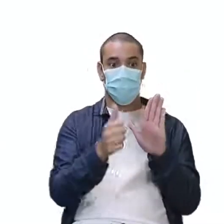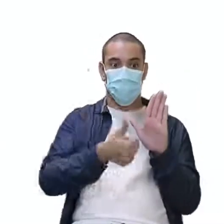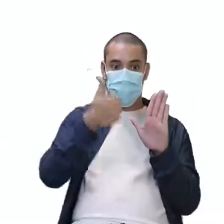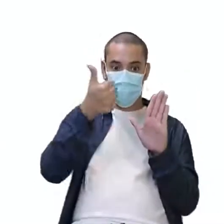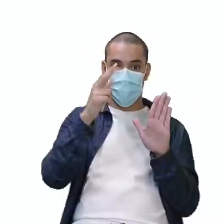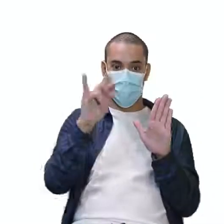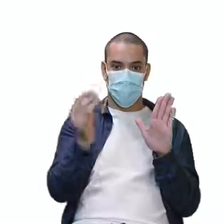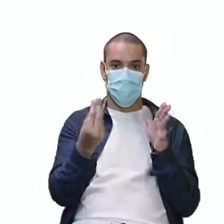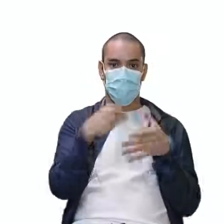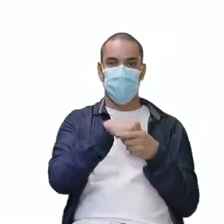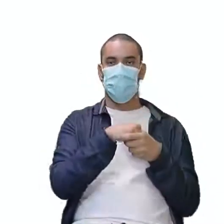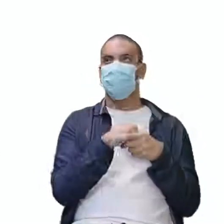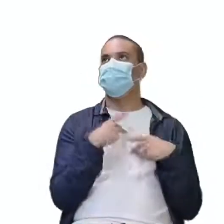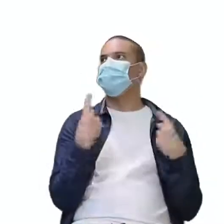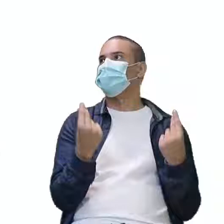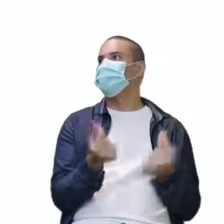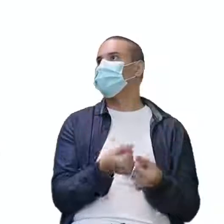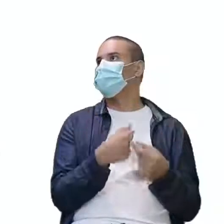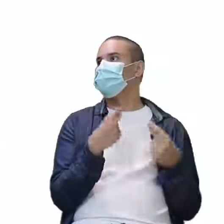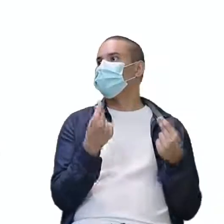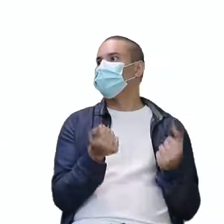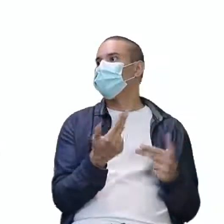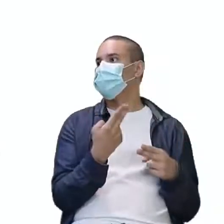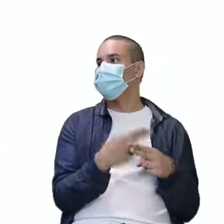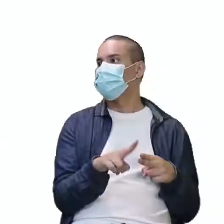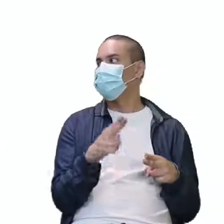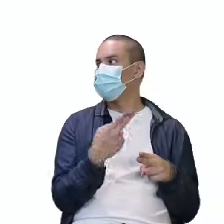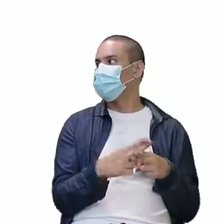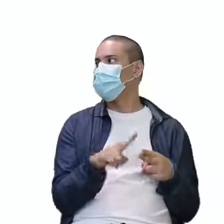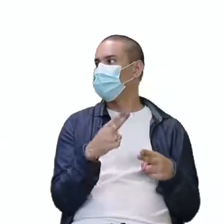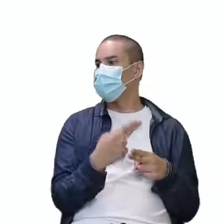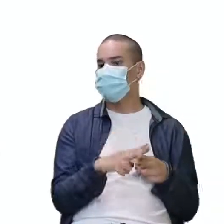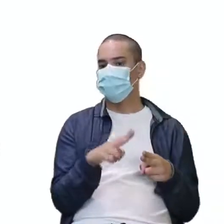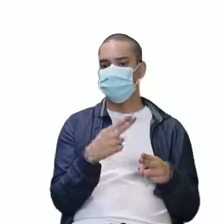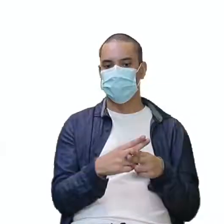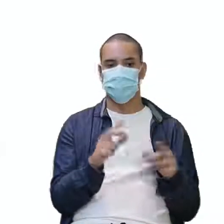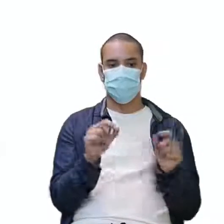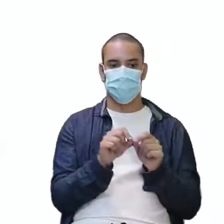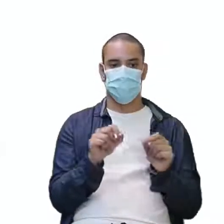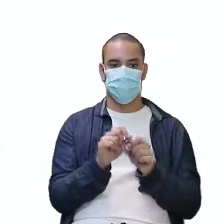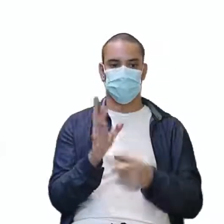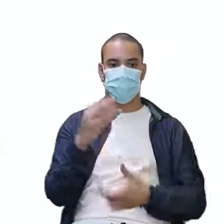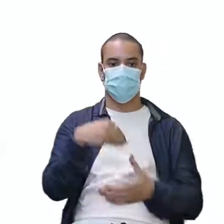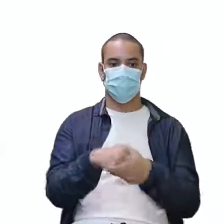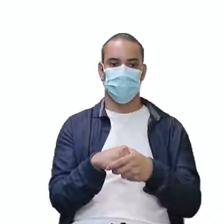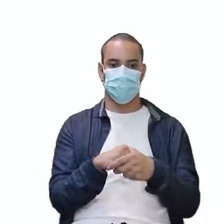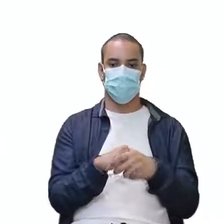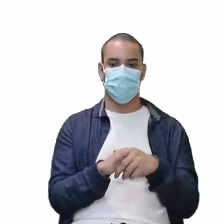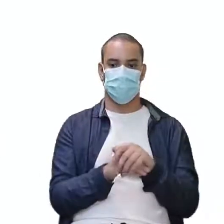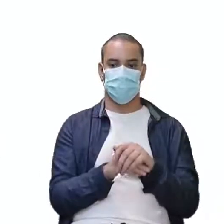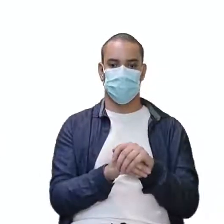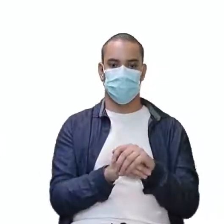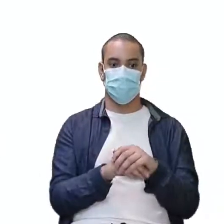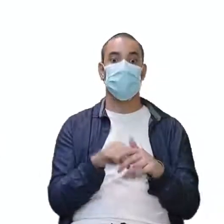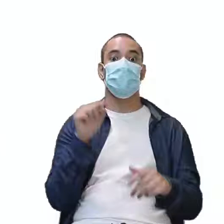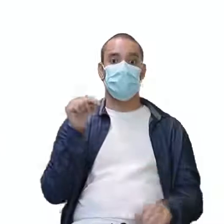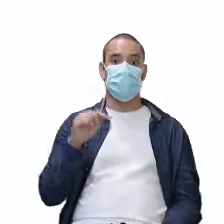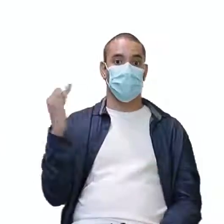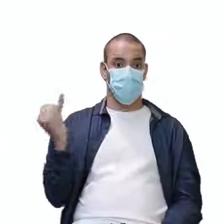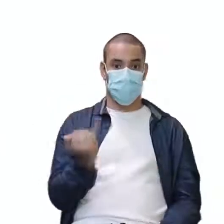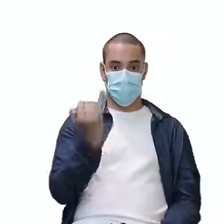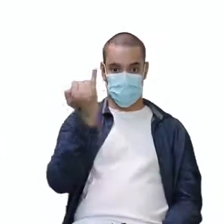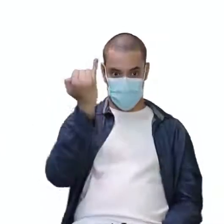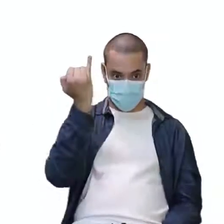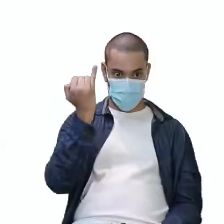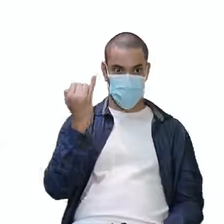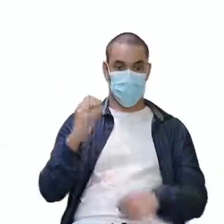ficar ali escondidinhos, né? Debaixo ali da terra, escavando, fazendo seus túneis, tá? Esses túneis são importantes, tanto